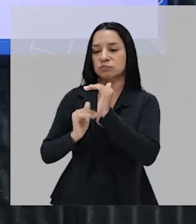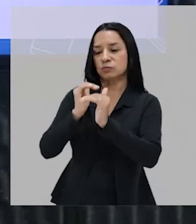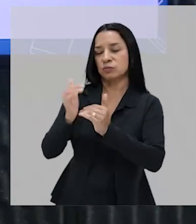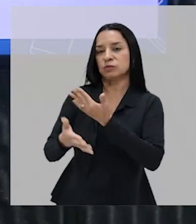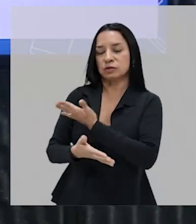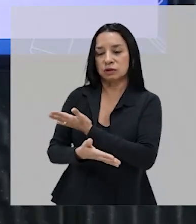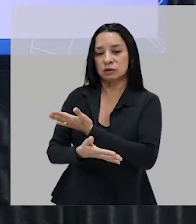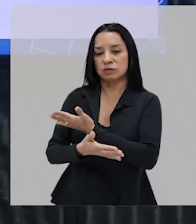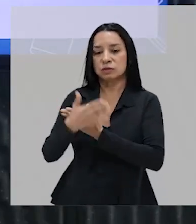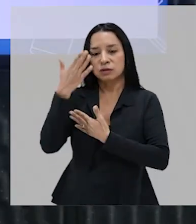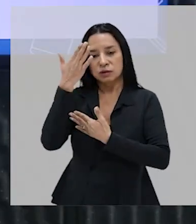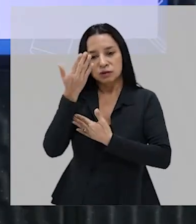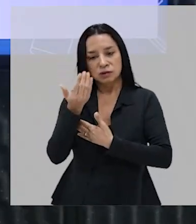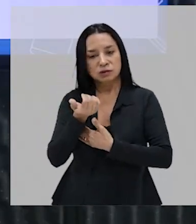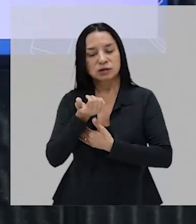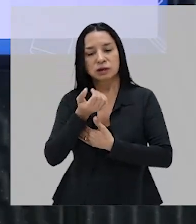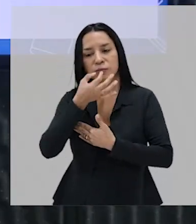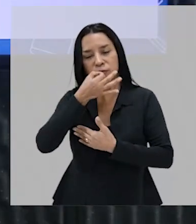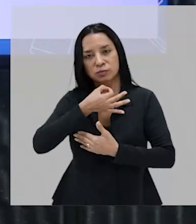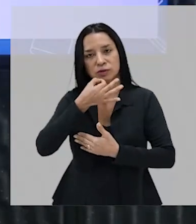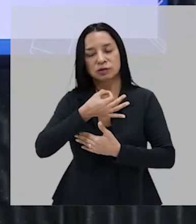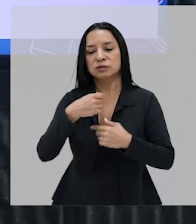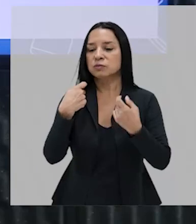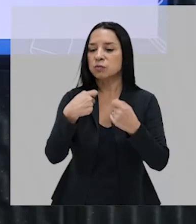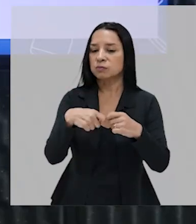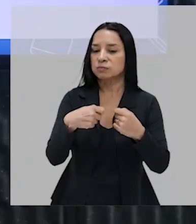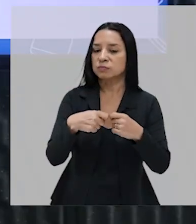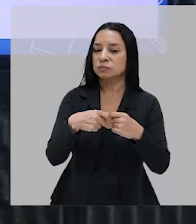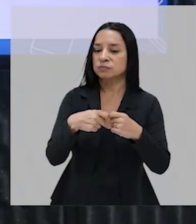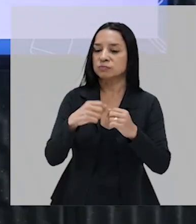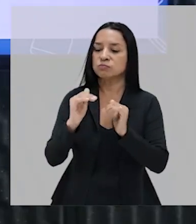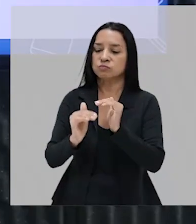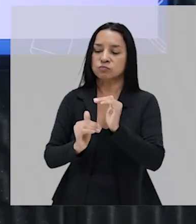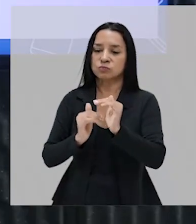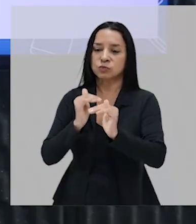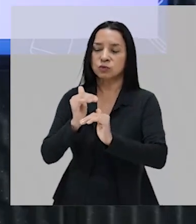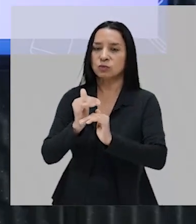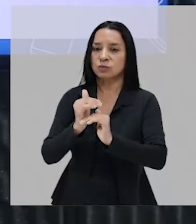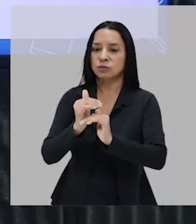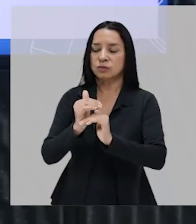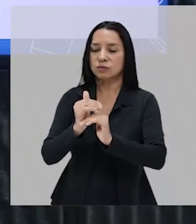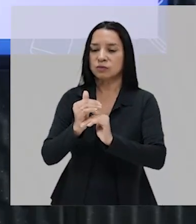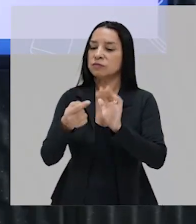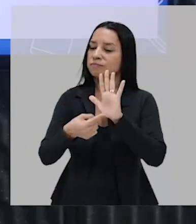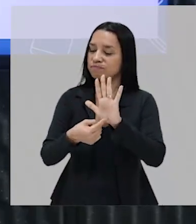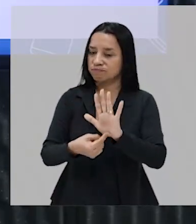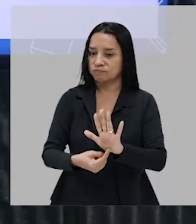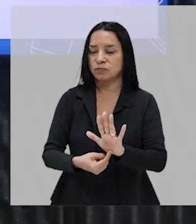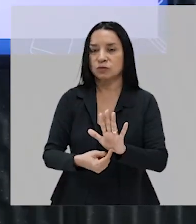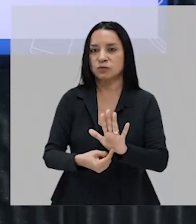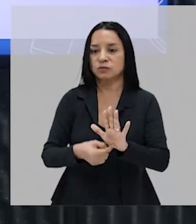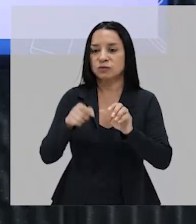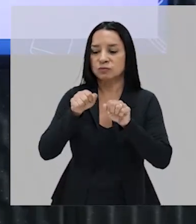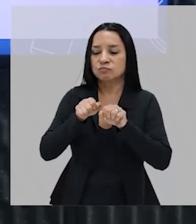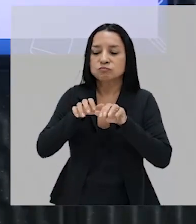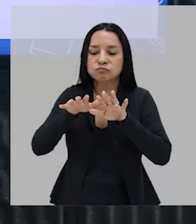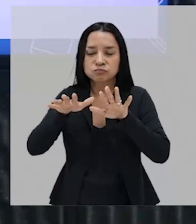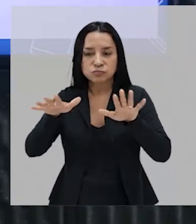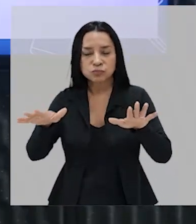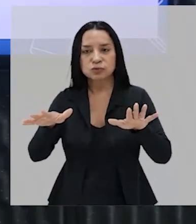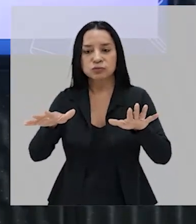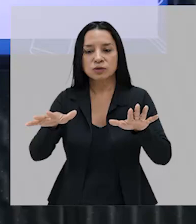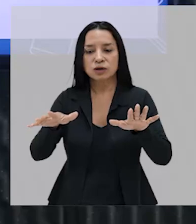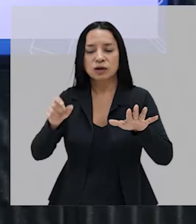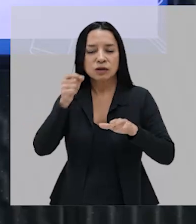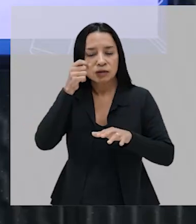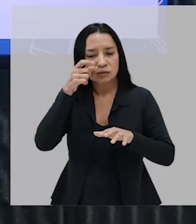crítica, necessariamente, ela promove, ela traz, ela desperta na gente